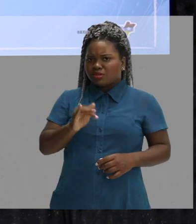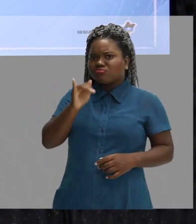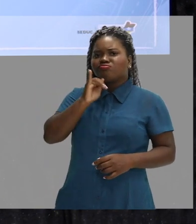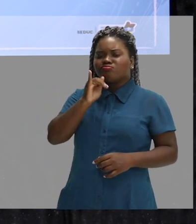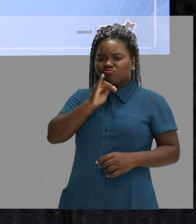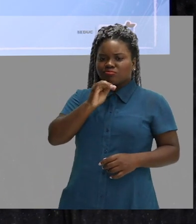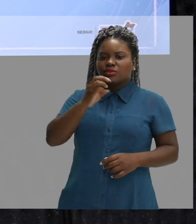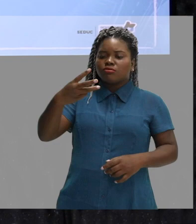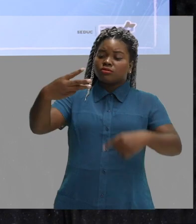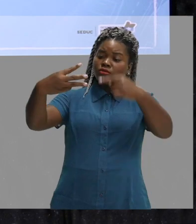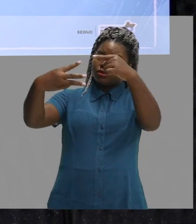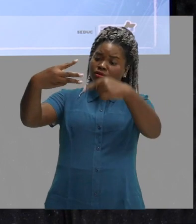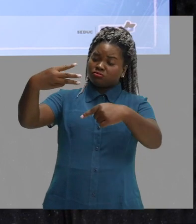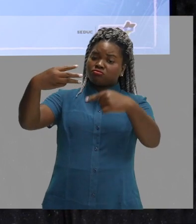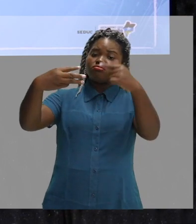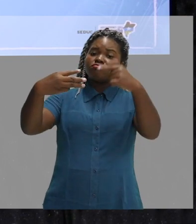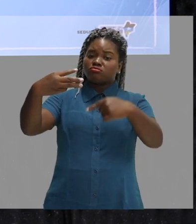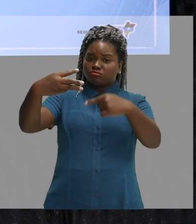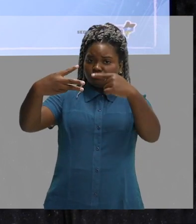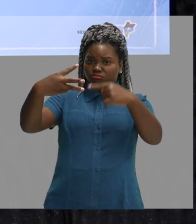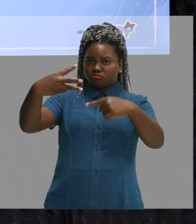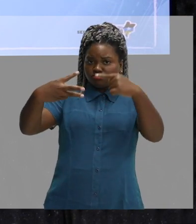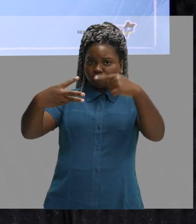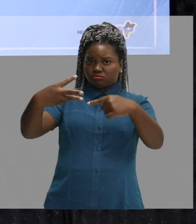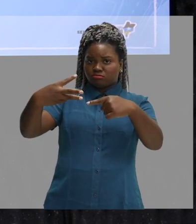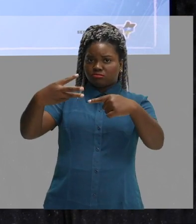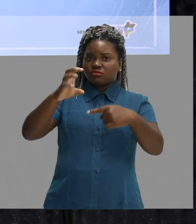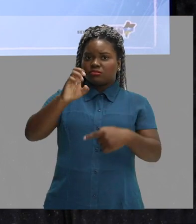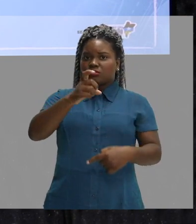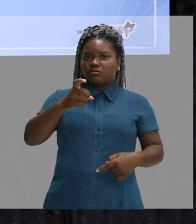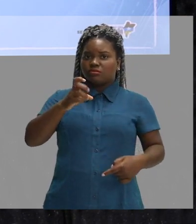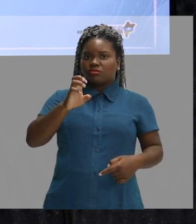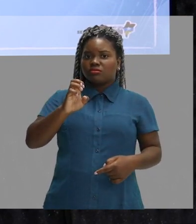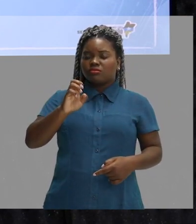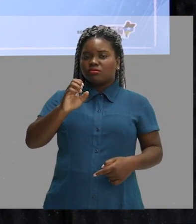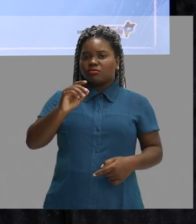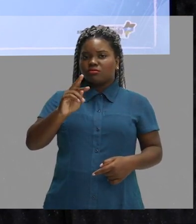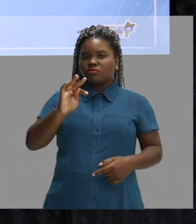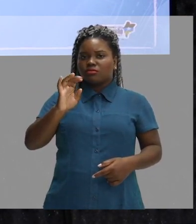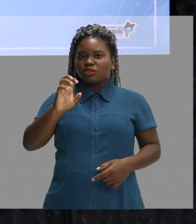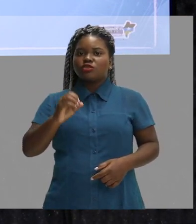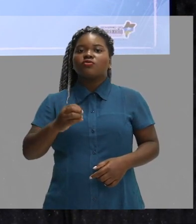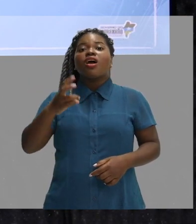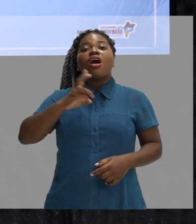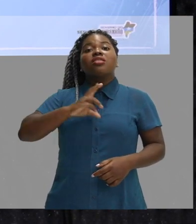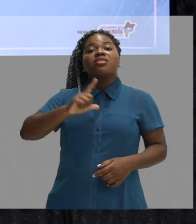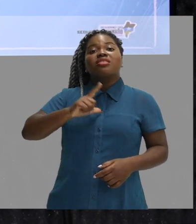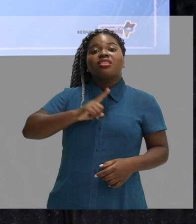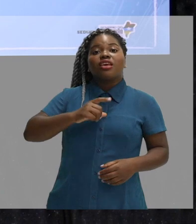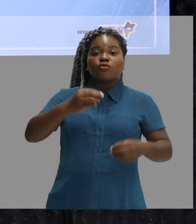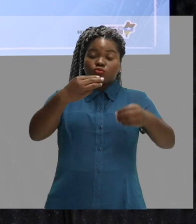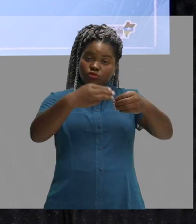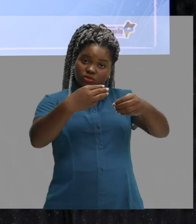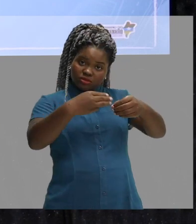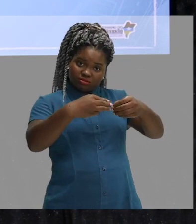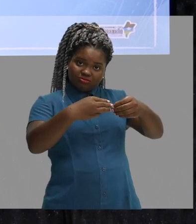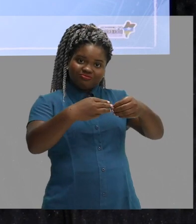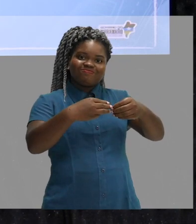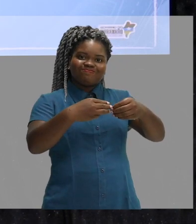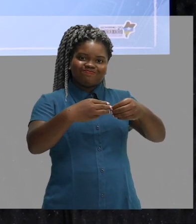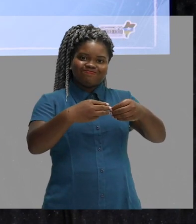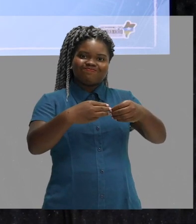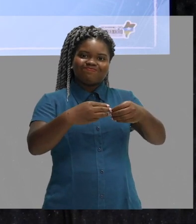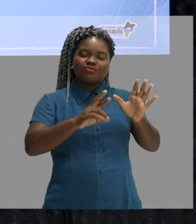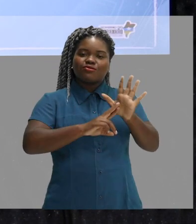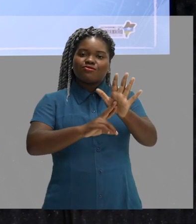tem três níveis diferentes do poder executivo. O executivo municipal, representado pelo prefeito do seu